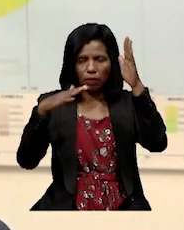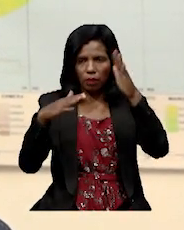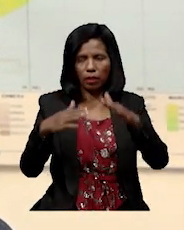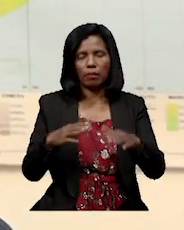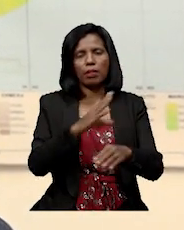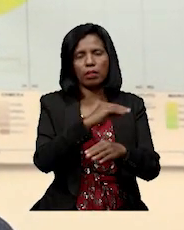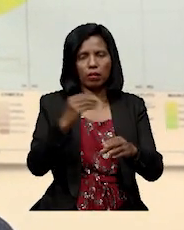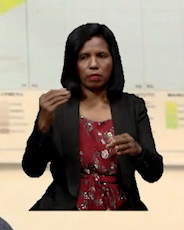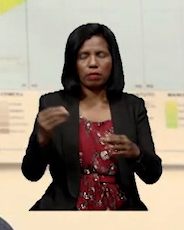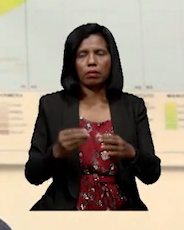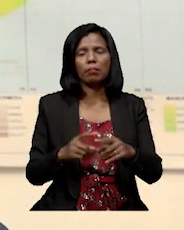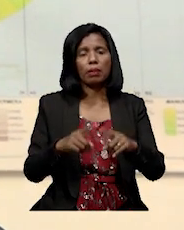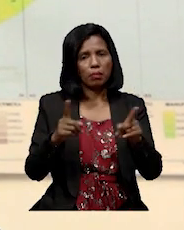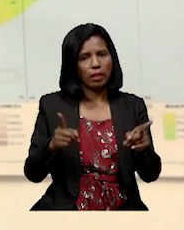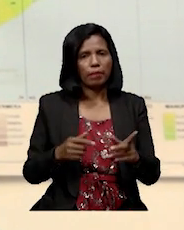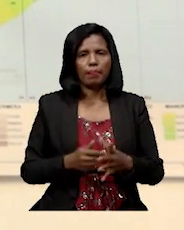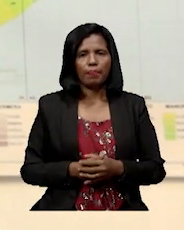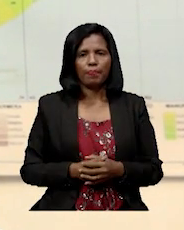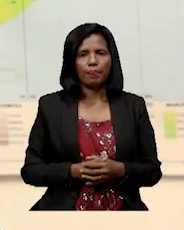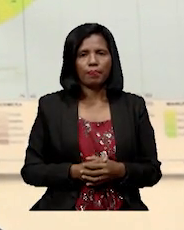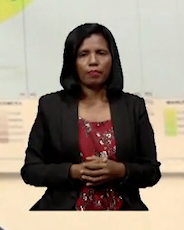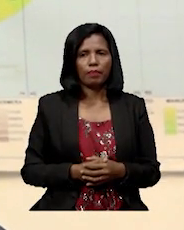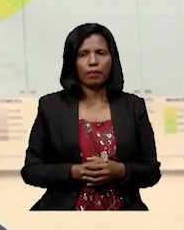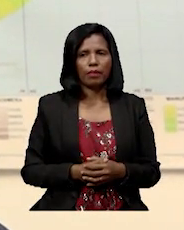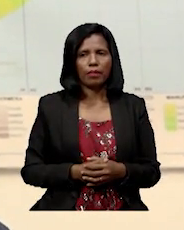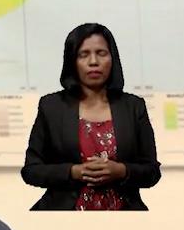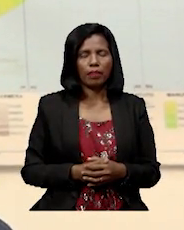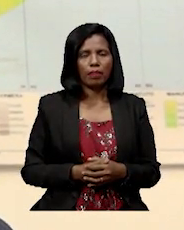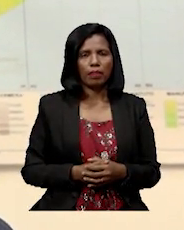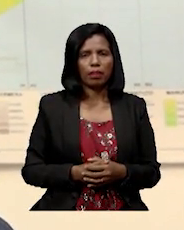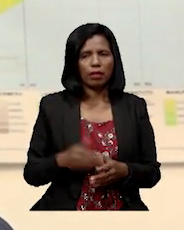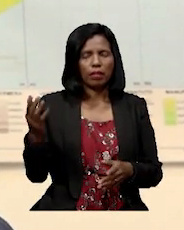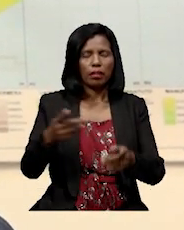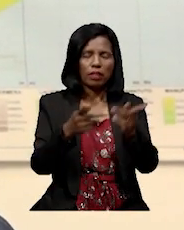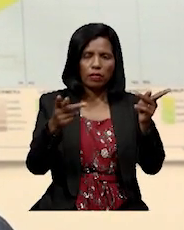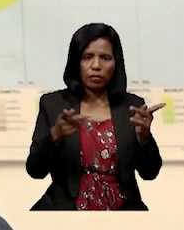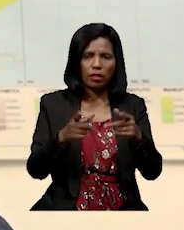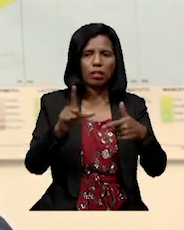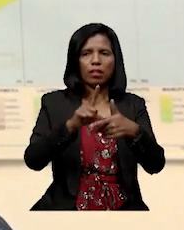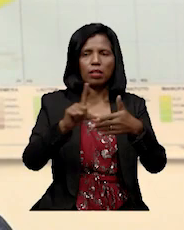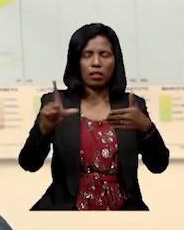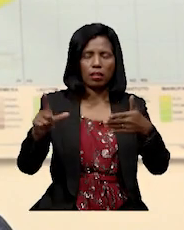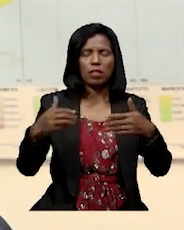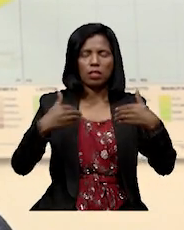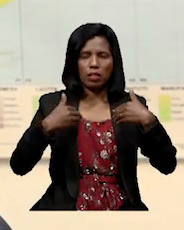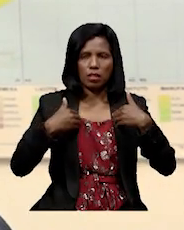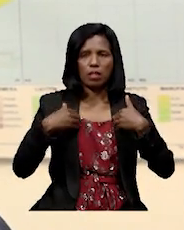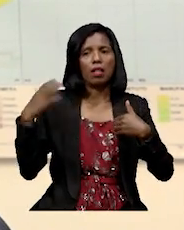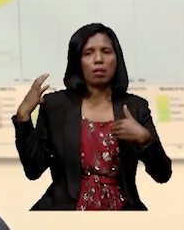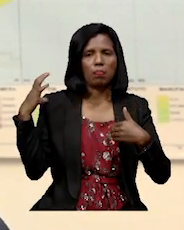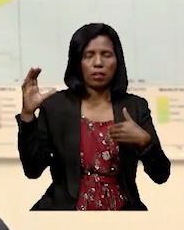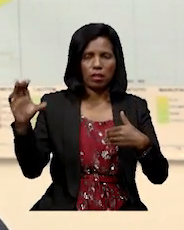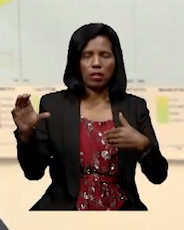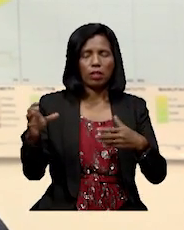ne mai be ba be ia nível be estratégia tama nível estratégia ma kia competência aodi